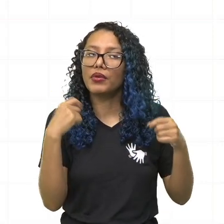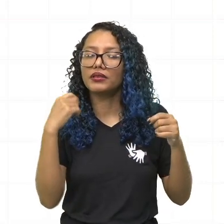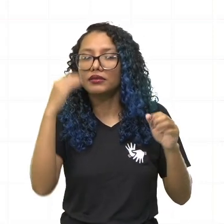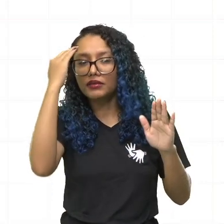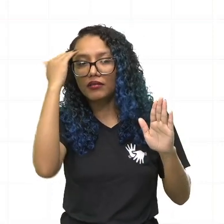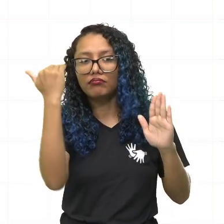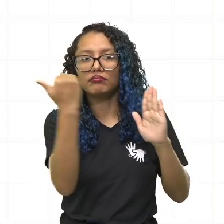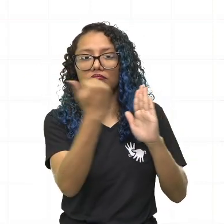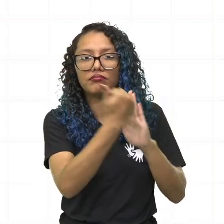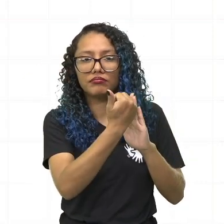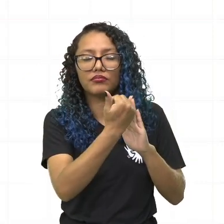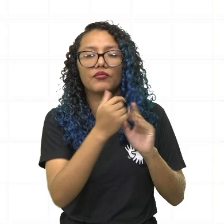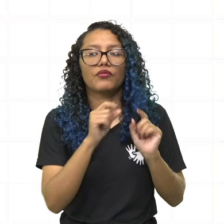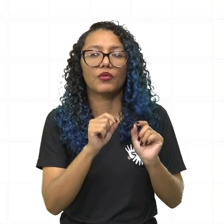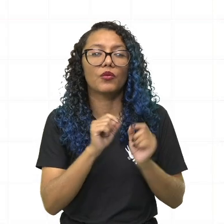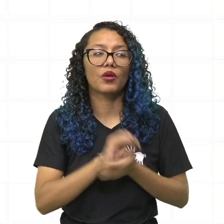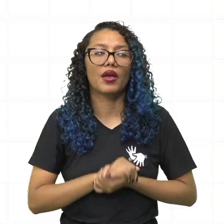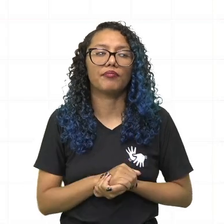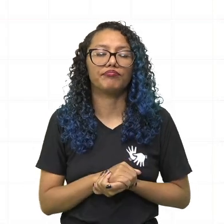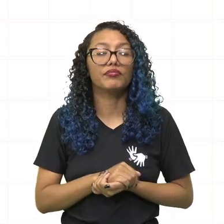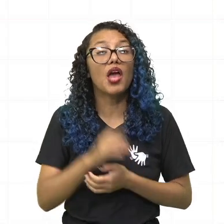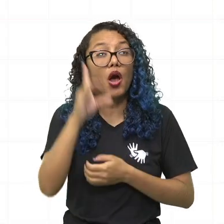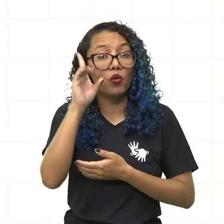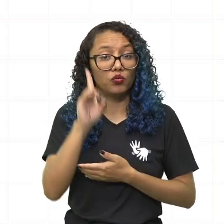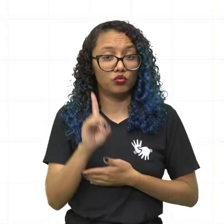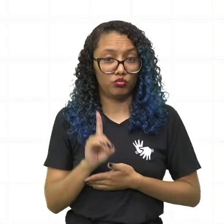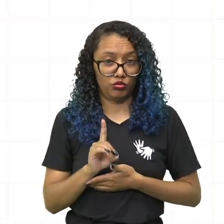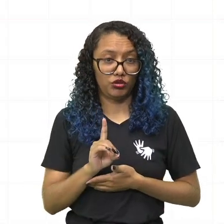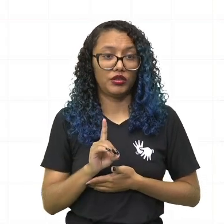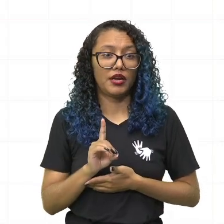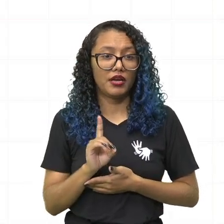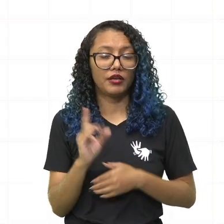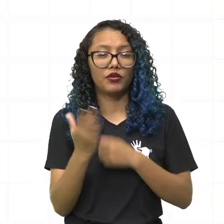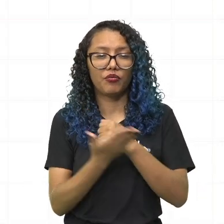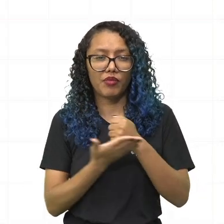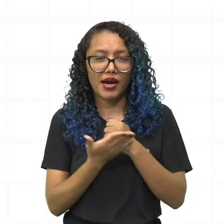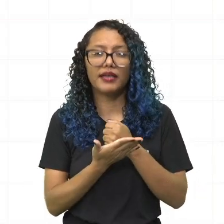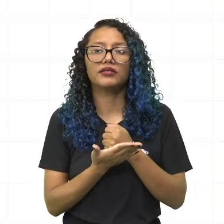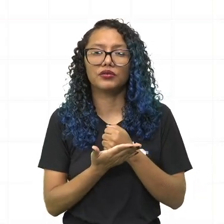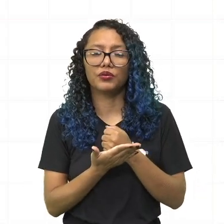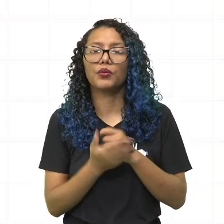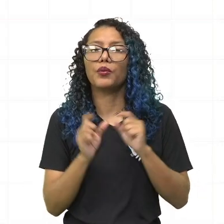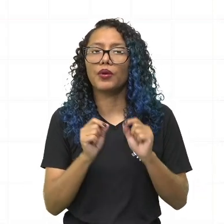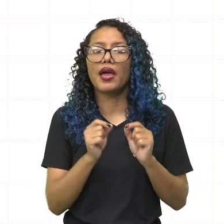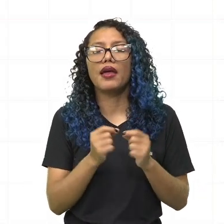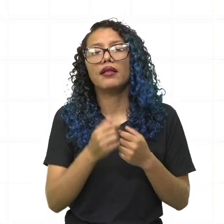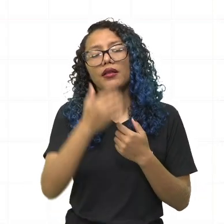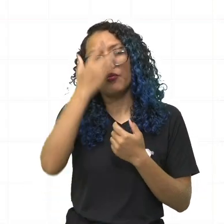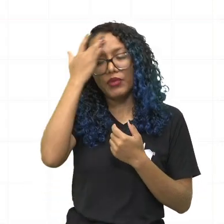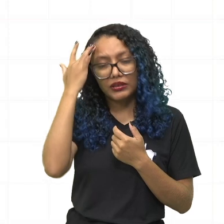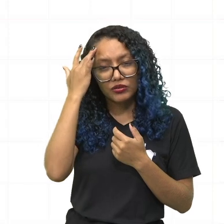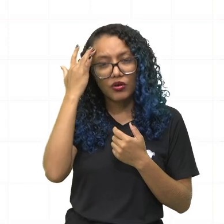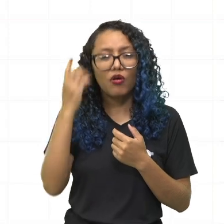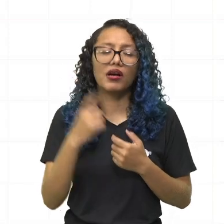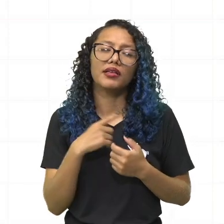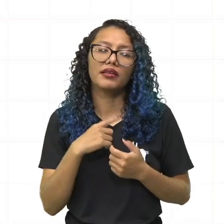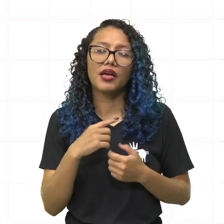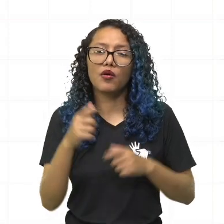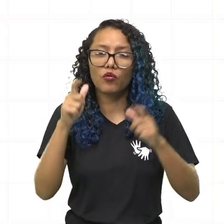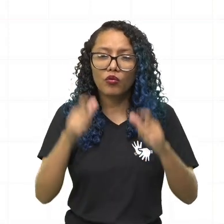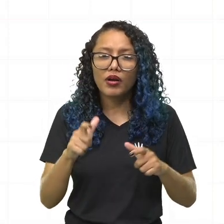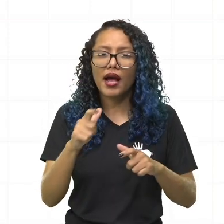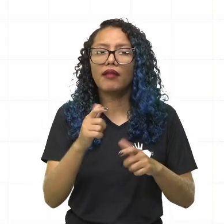ao direito fundamental, né, do meio ambiente, ecologicamente equilibrado. Então as áreas de preservação permanente, elas não podem